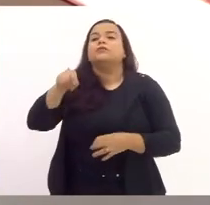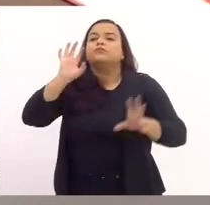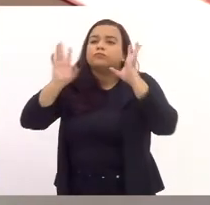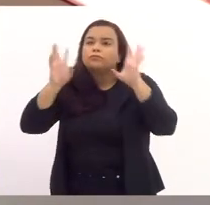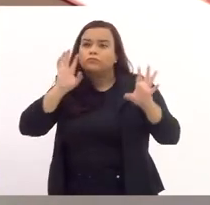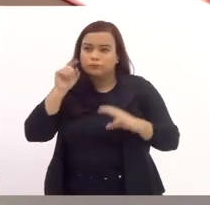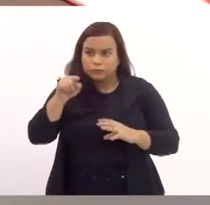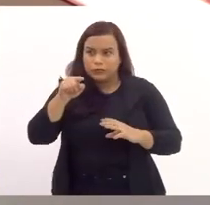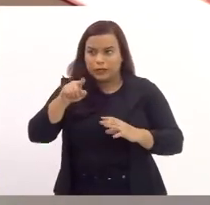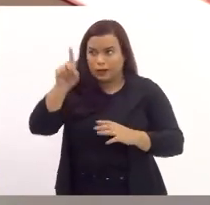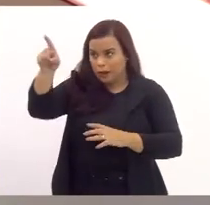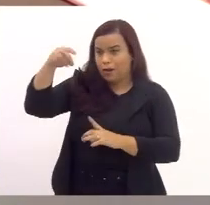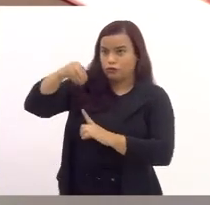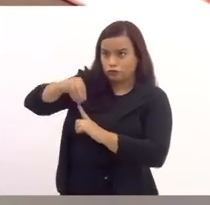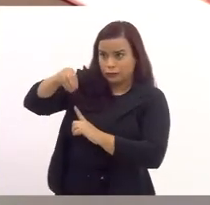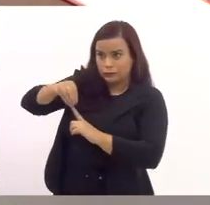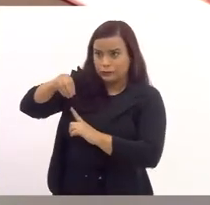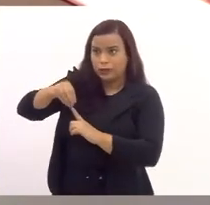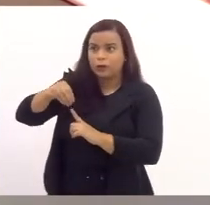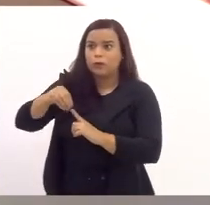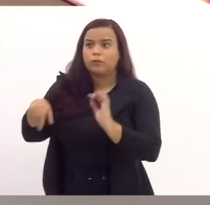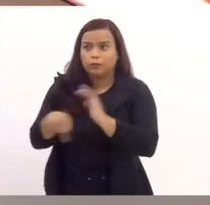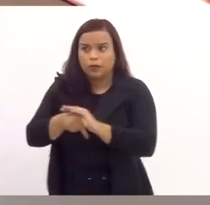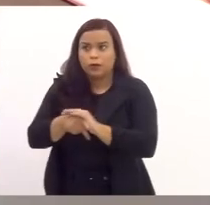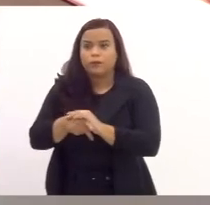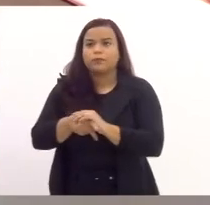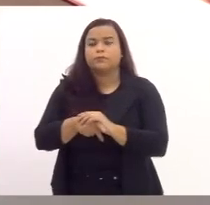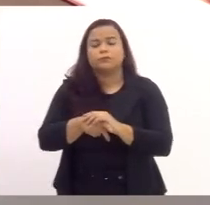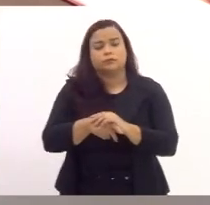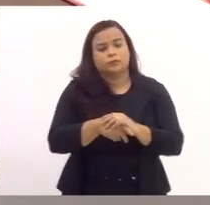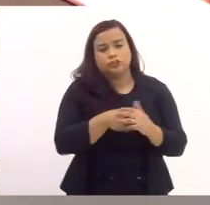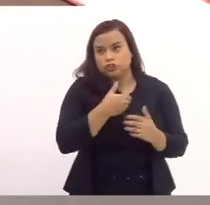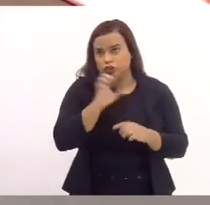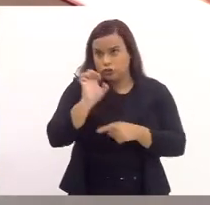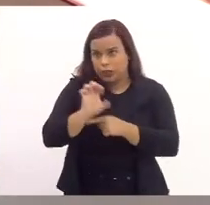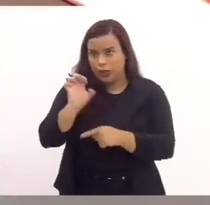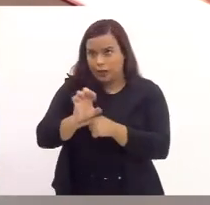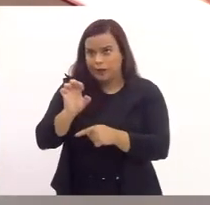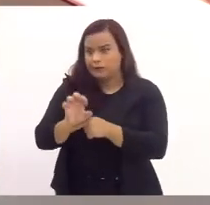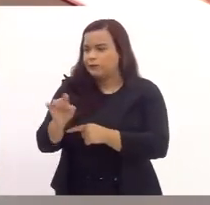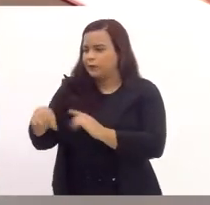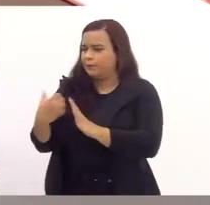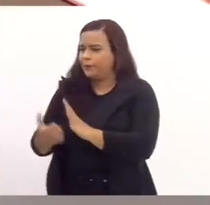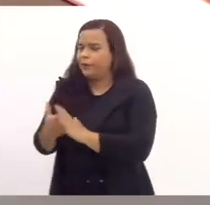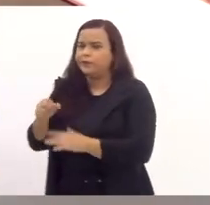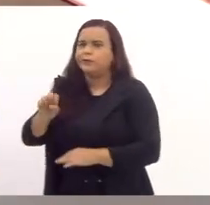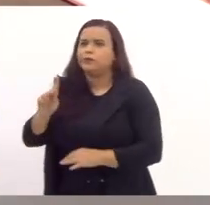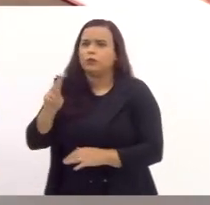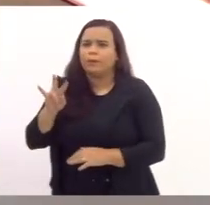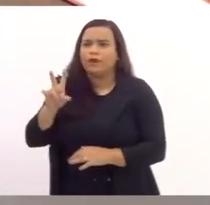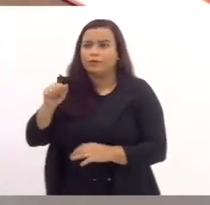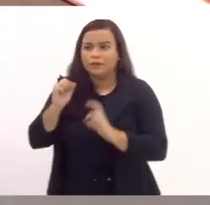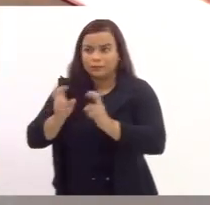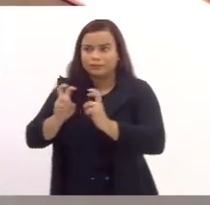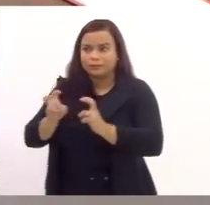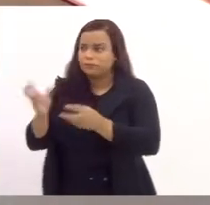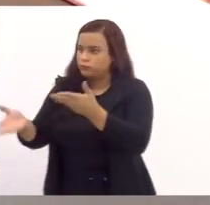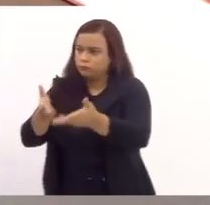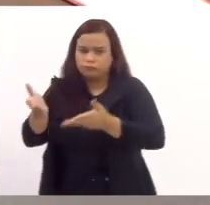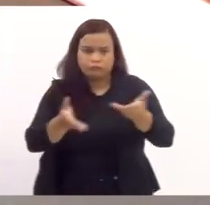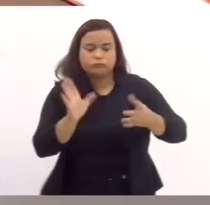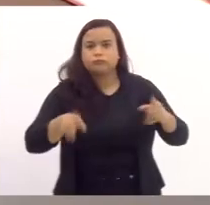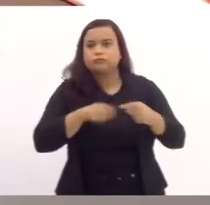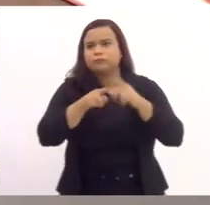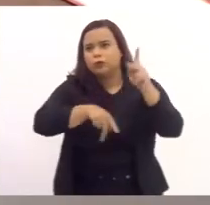que a estação, esses bens do Estado, esses bens administrados pela Supervia em prol do público,